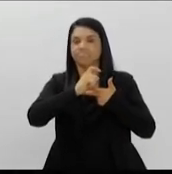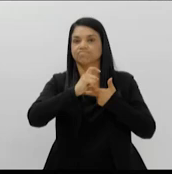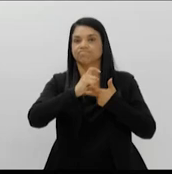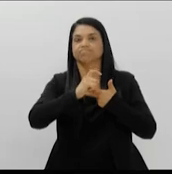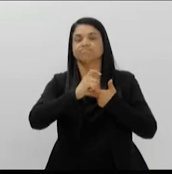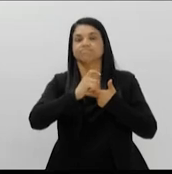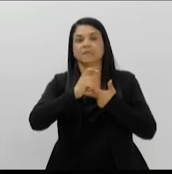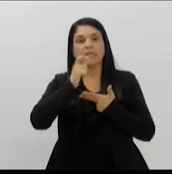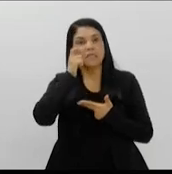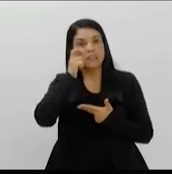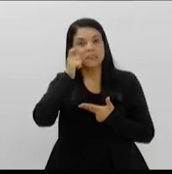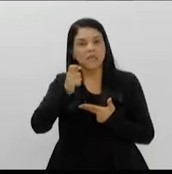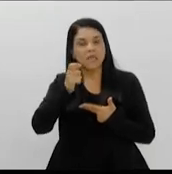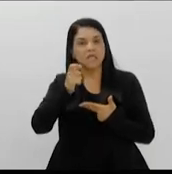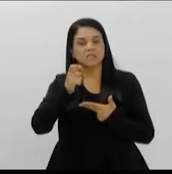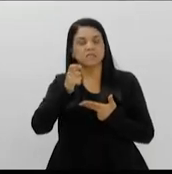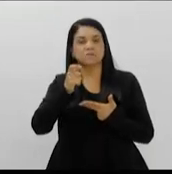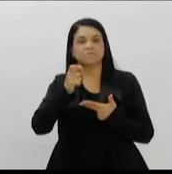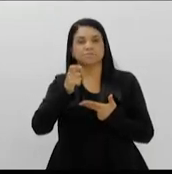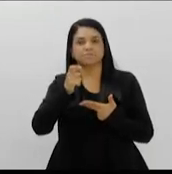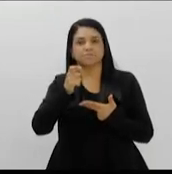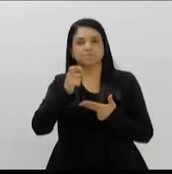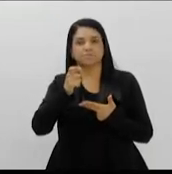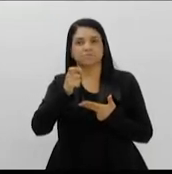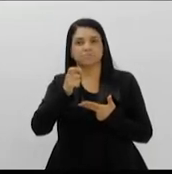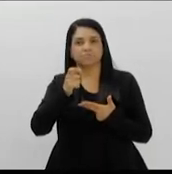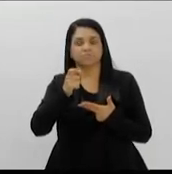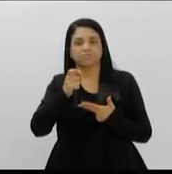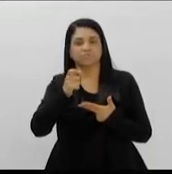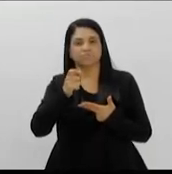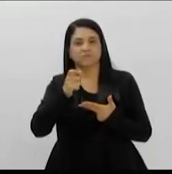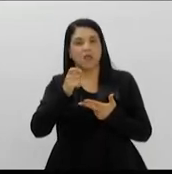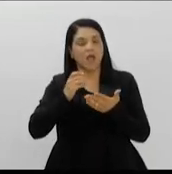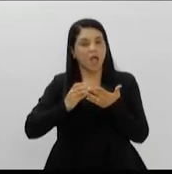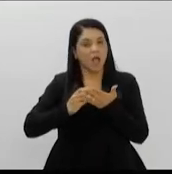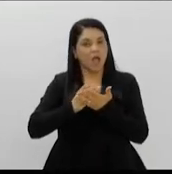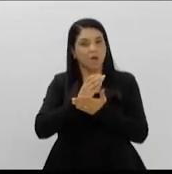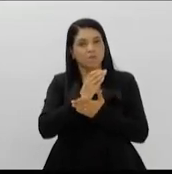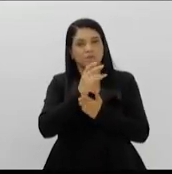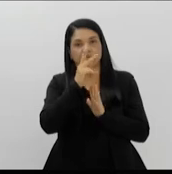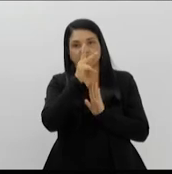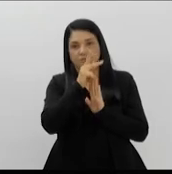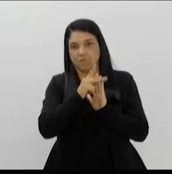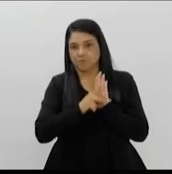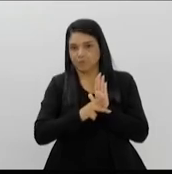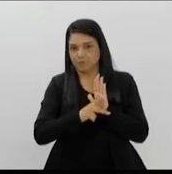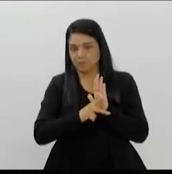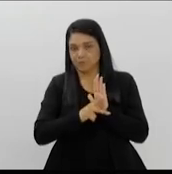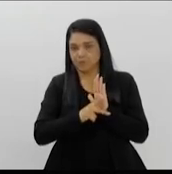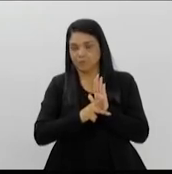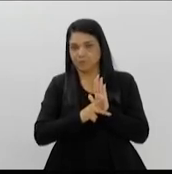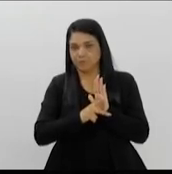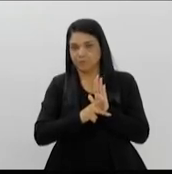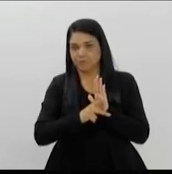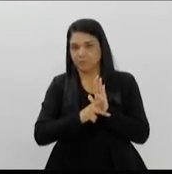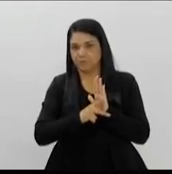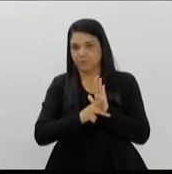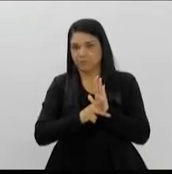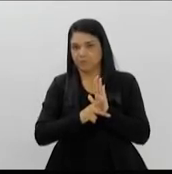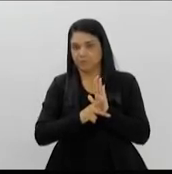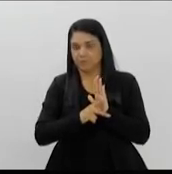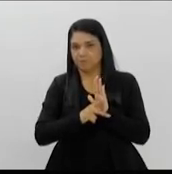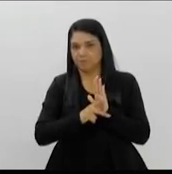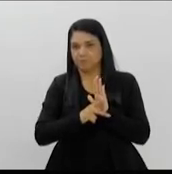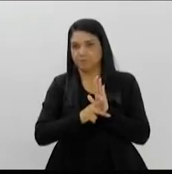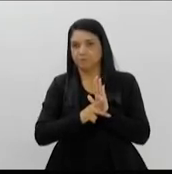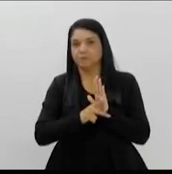sentido de, no mínimo, aprovar o projeto já